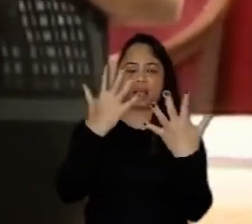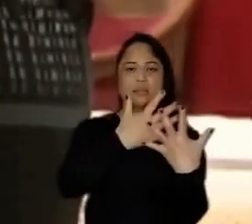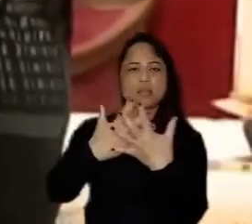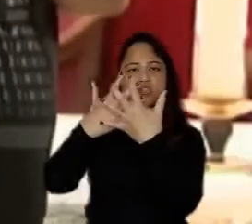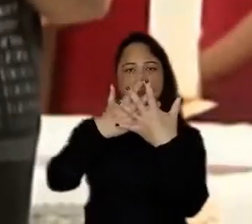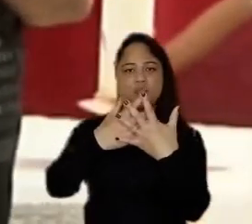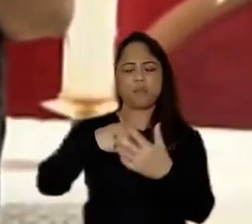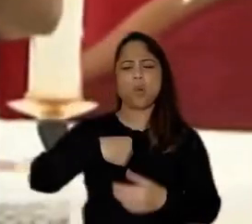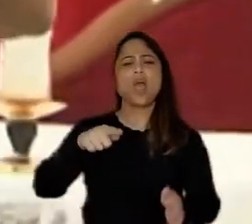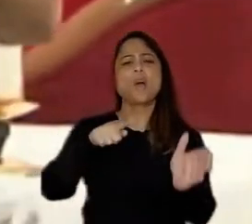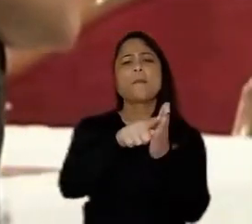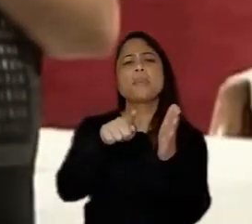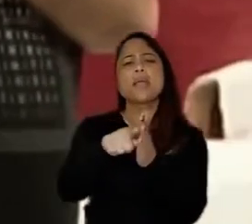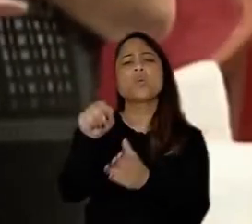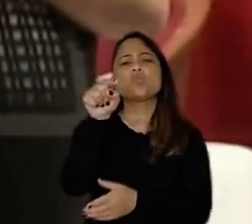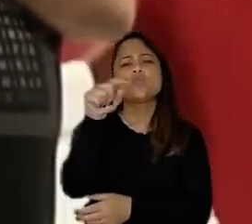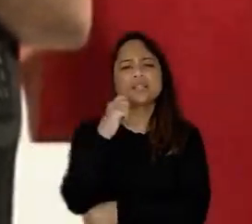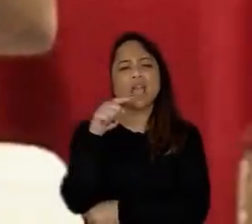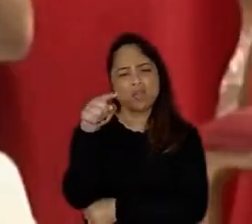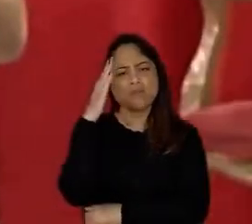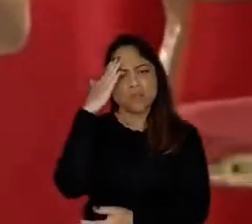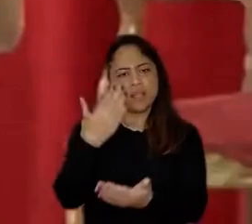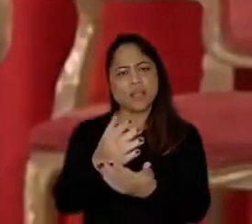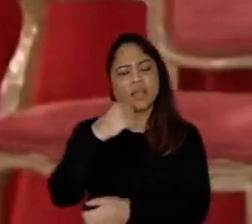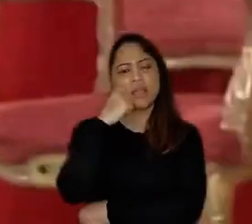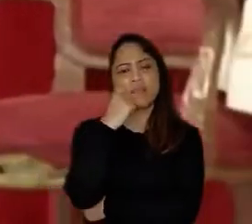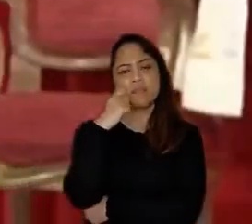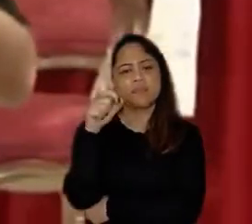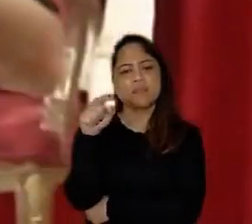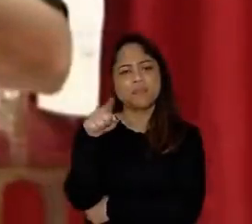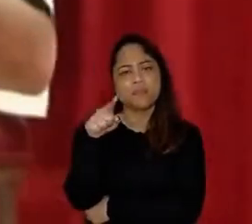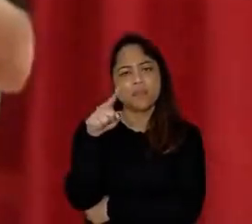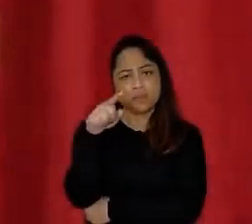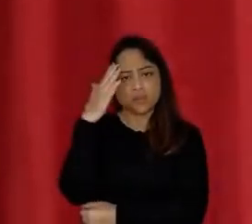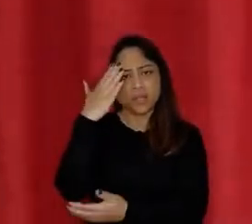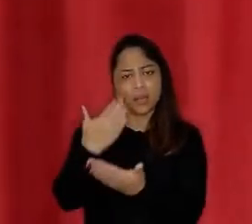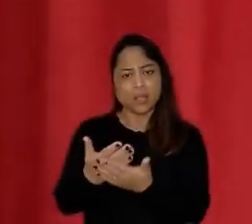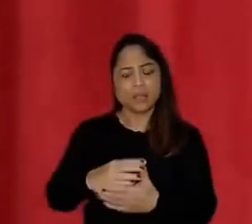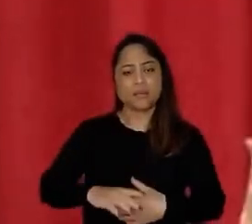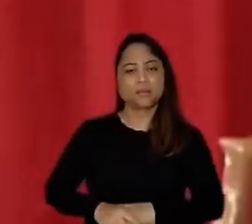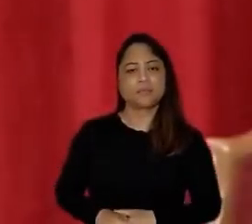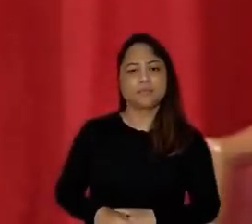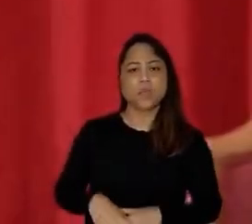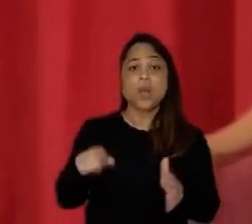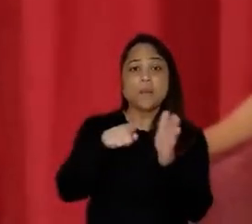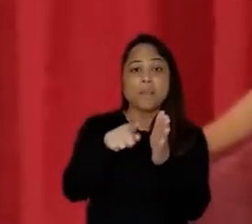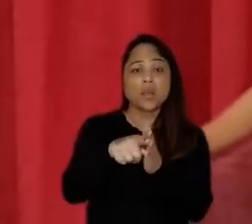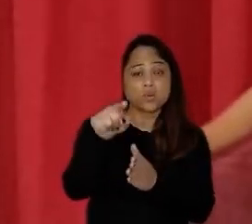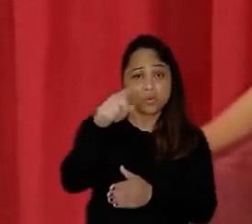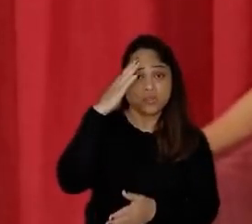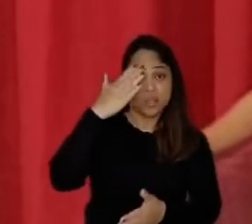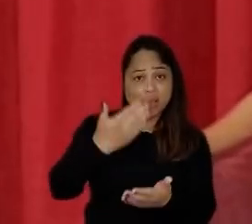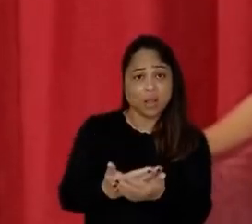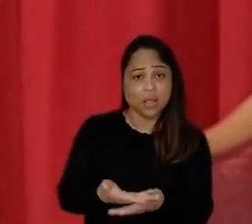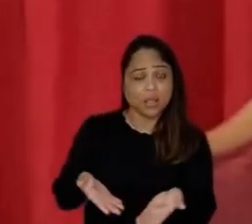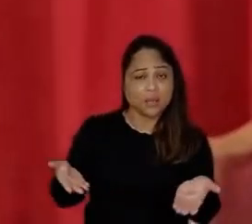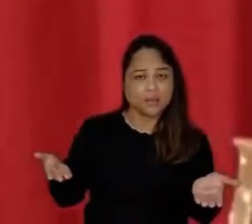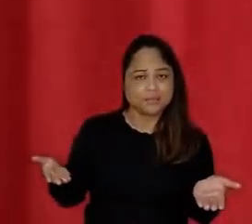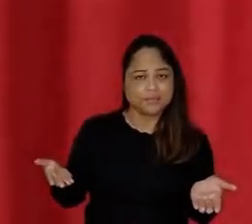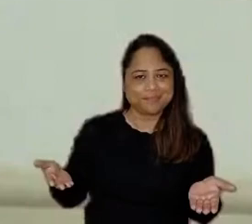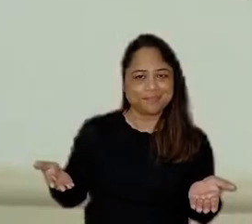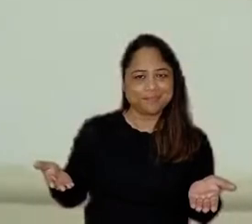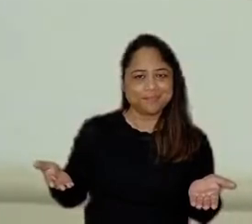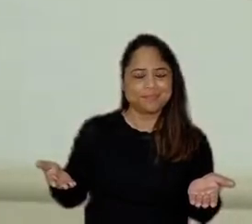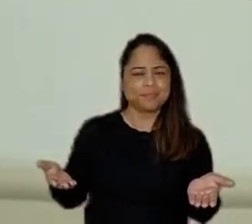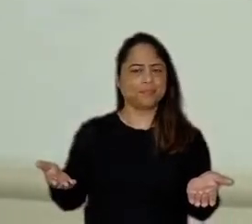Só uma senhora disse que sim, o resto acabou de dizer que não. Aí eu pergunto para você: você crê? Sim.